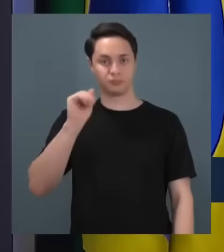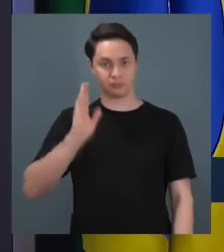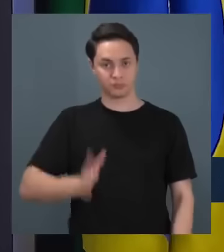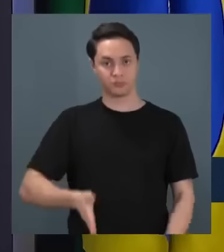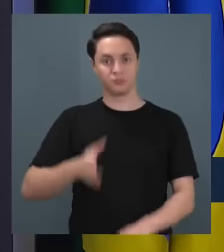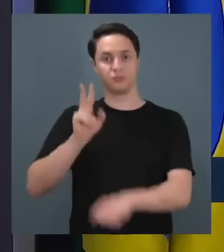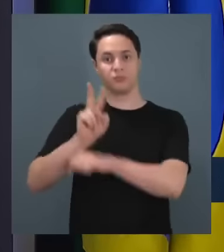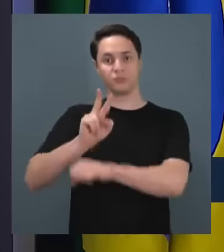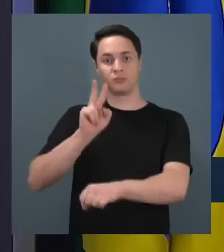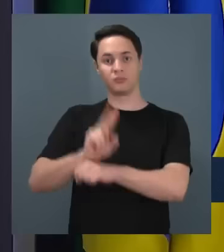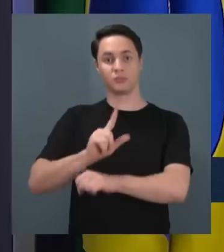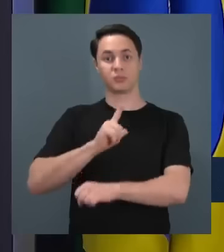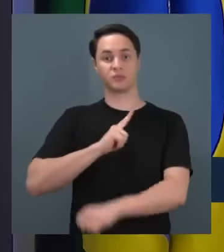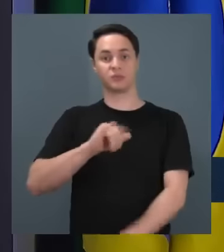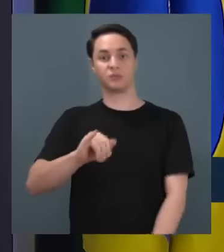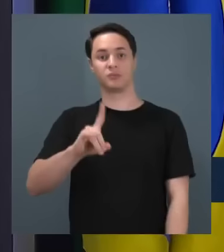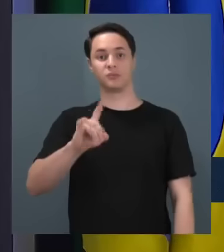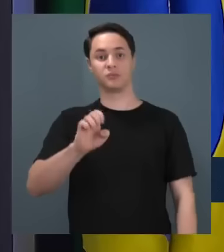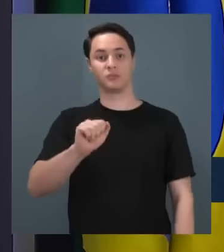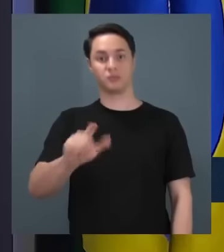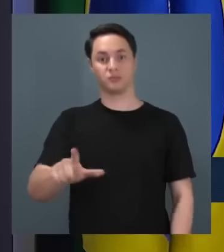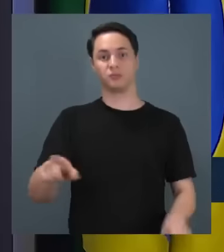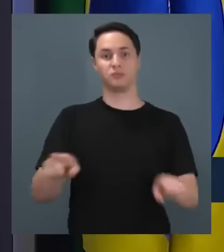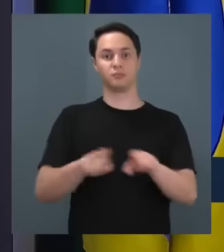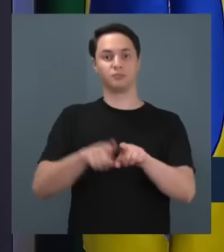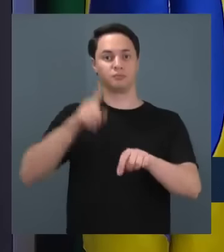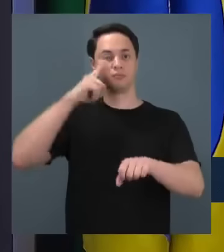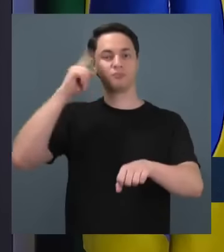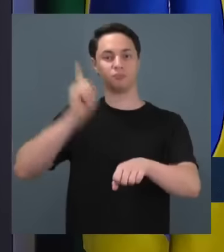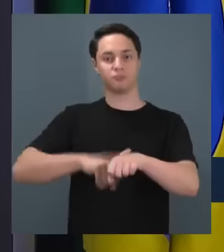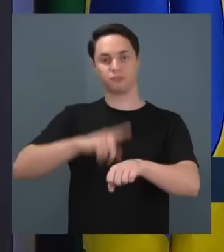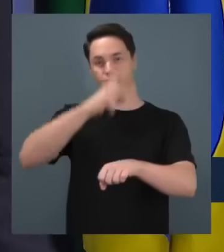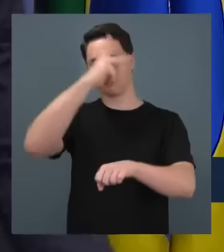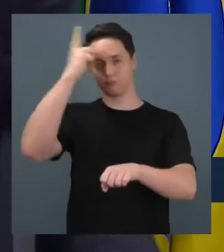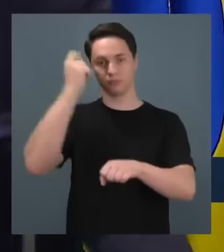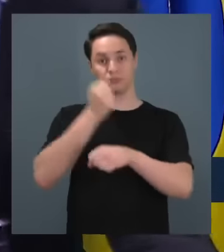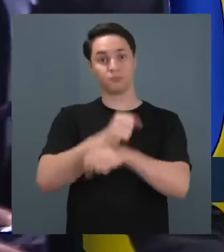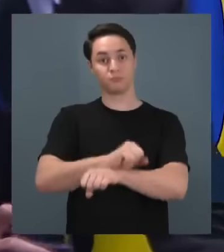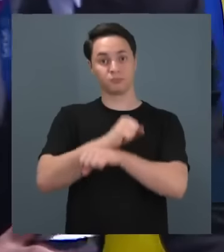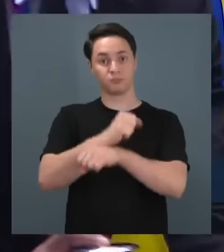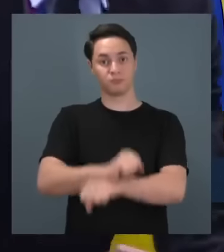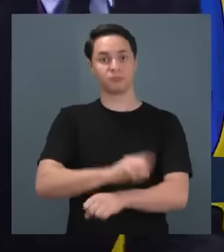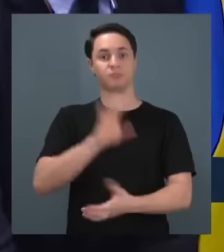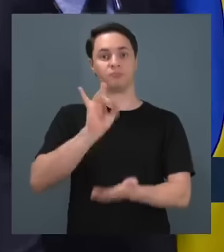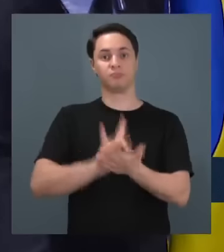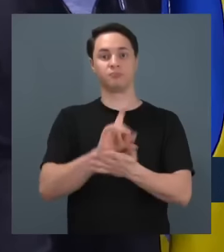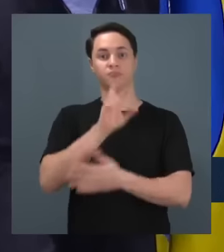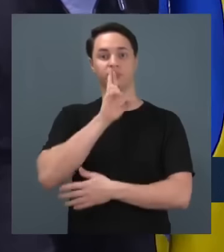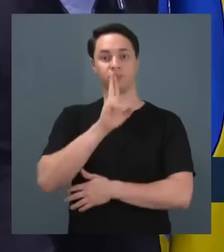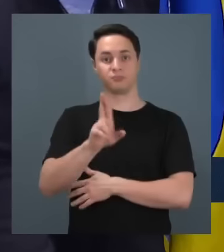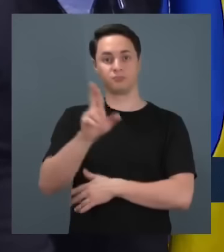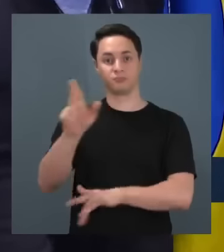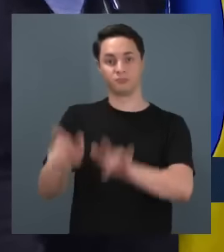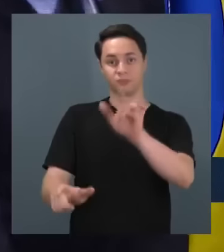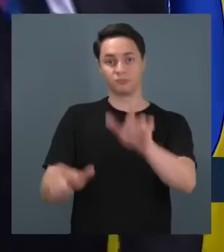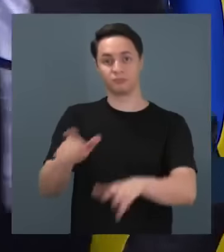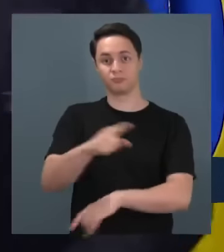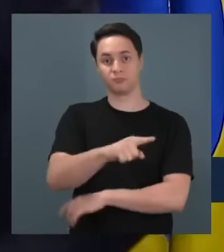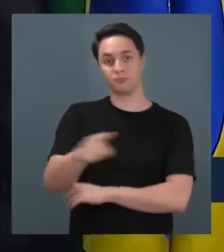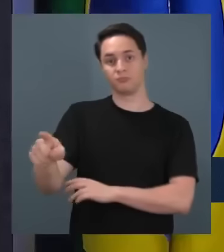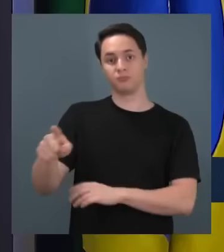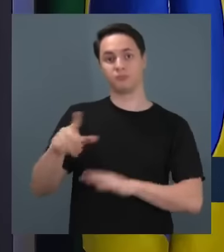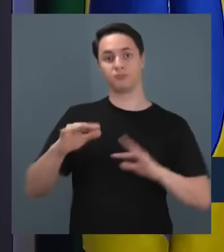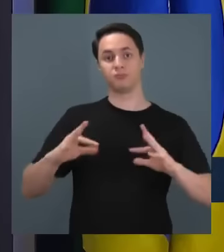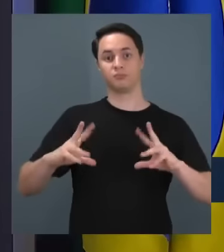ideais ali da abolição imediata dos escravos, e atendia essas pessoas que